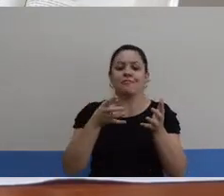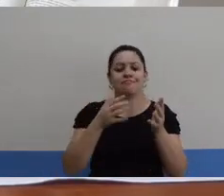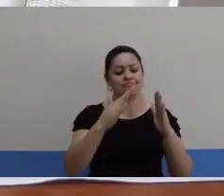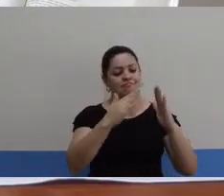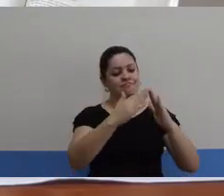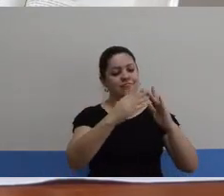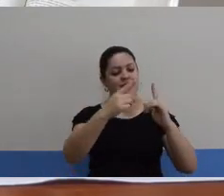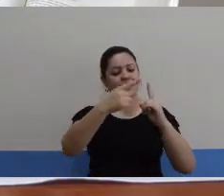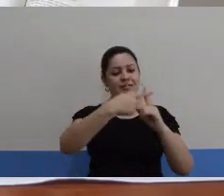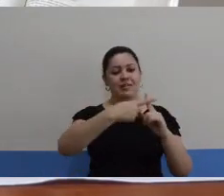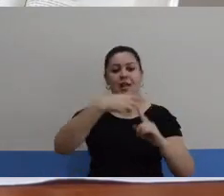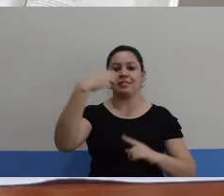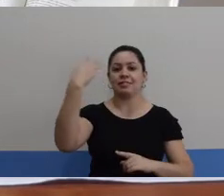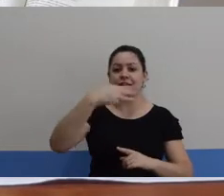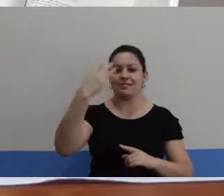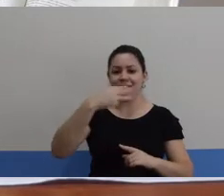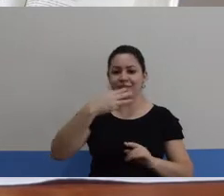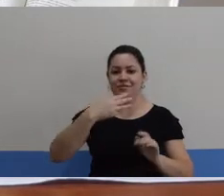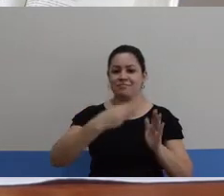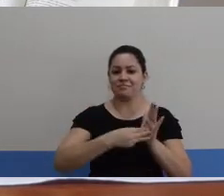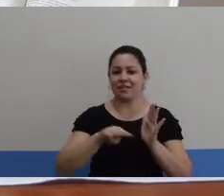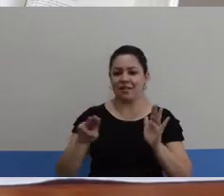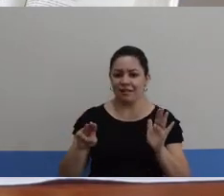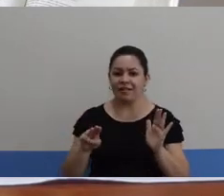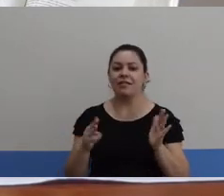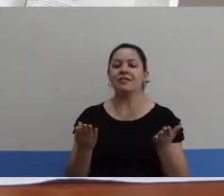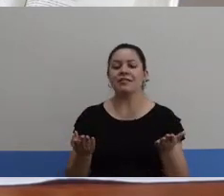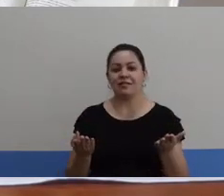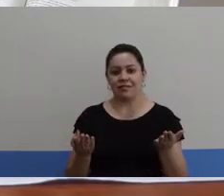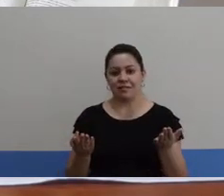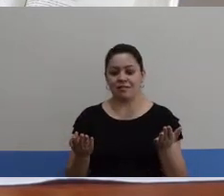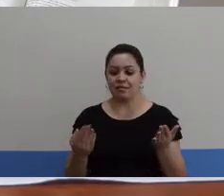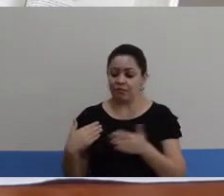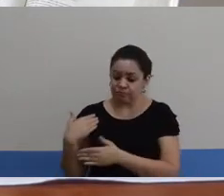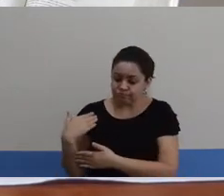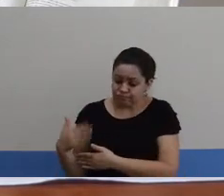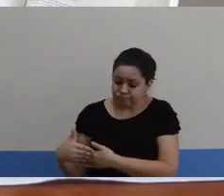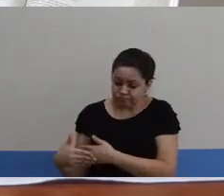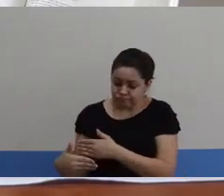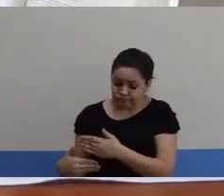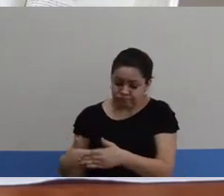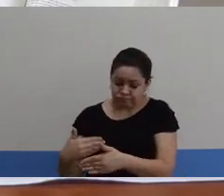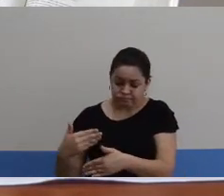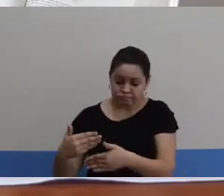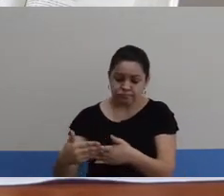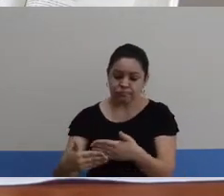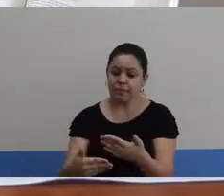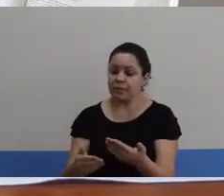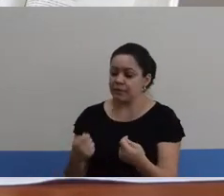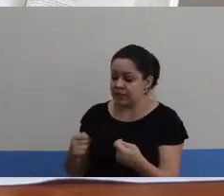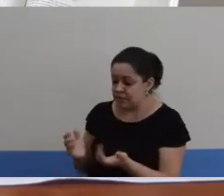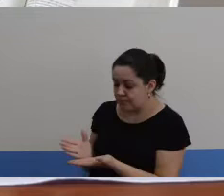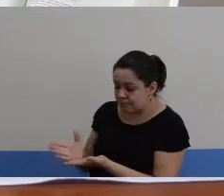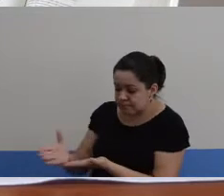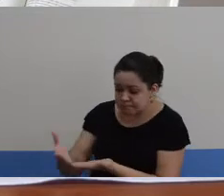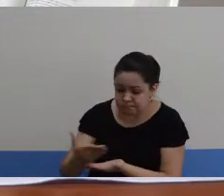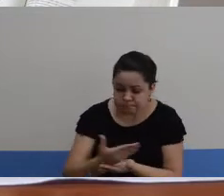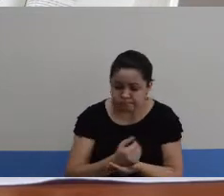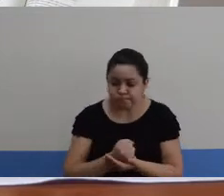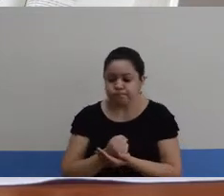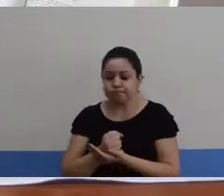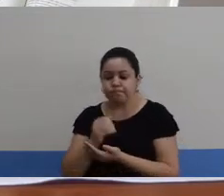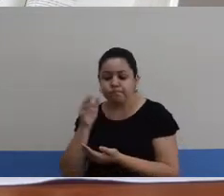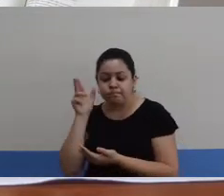milênio. Então, caminhar juntos é todo um processo de escuta, de